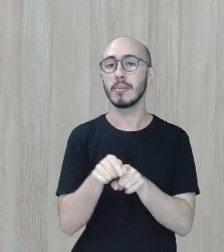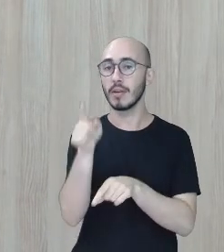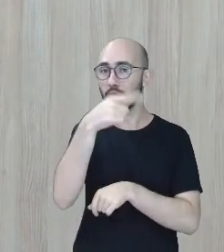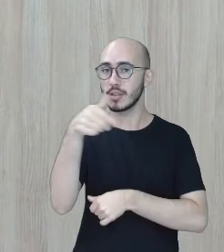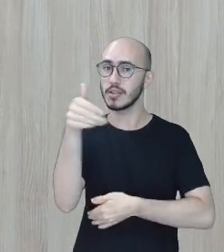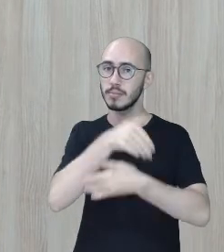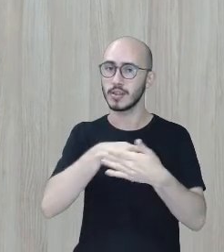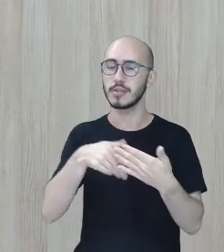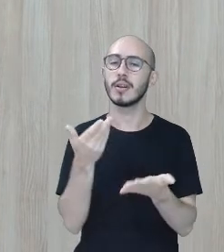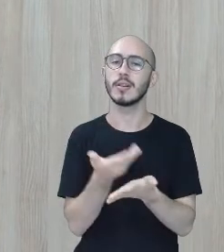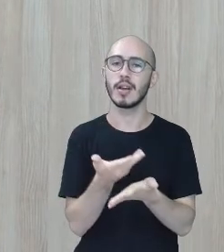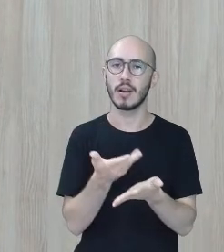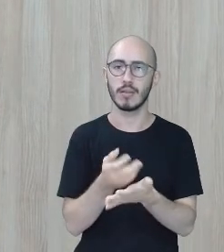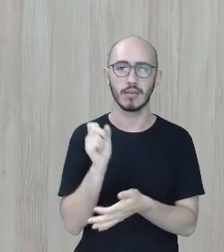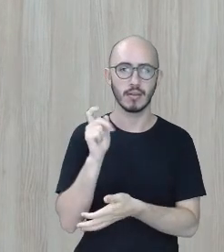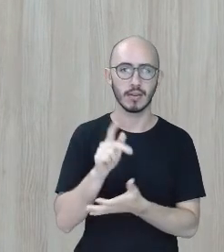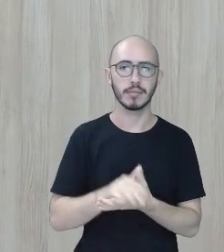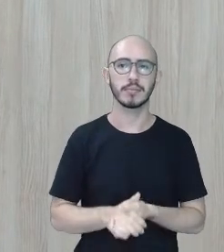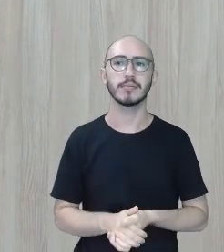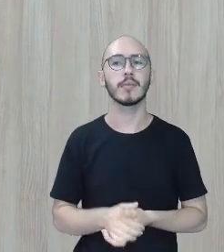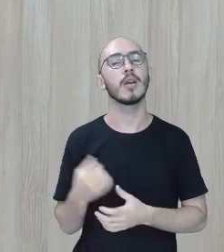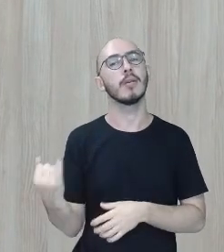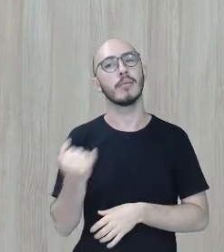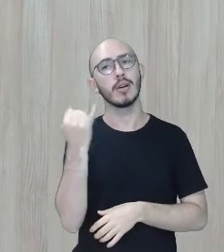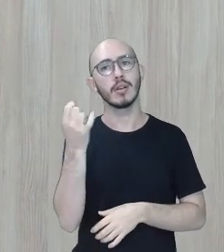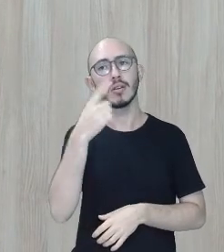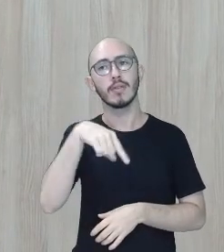presença de vocês, tá certo? É muito